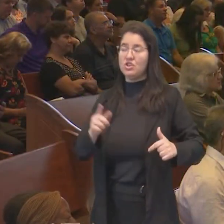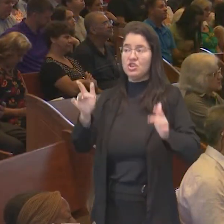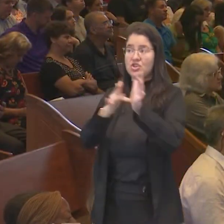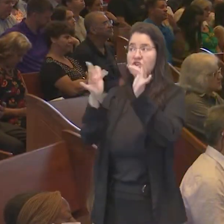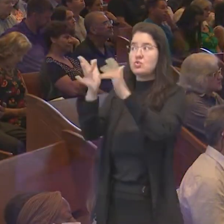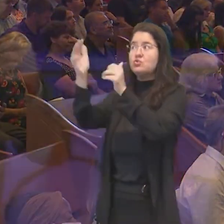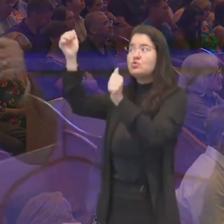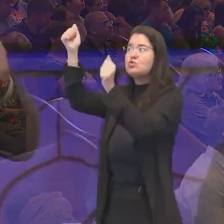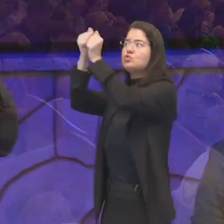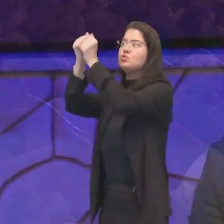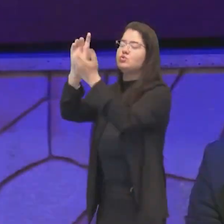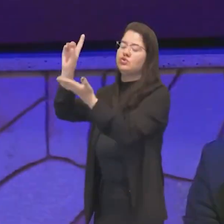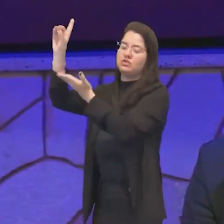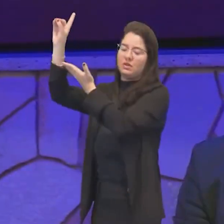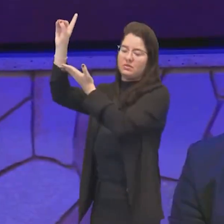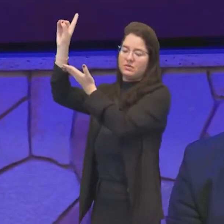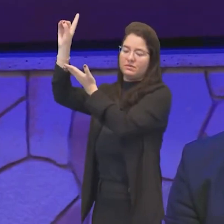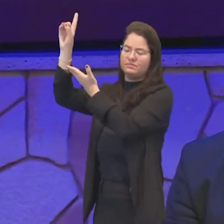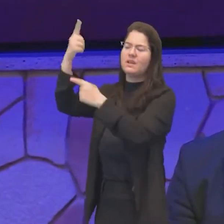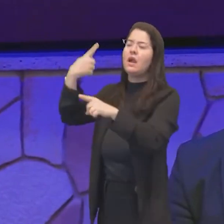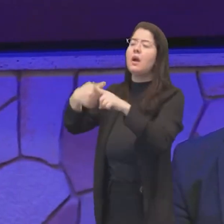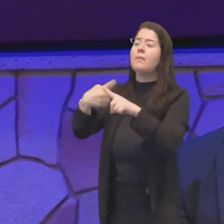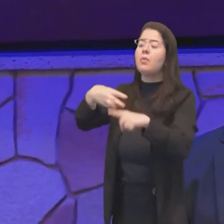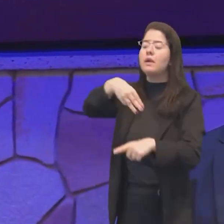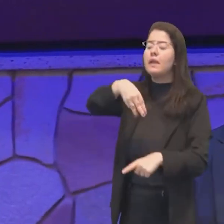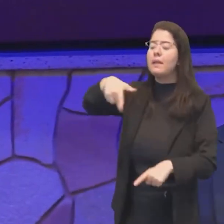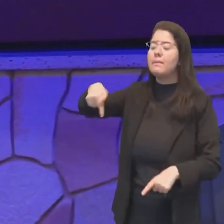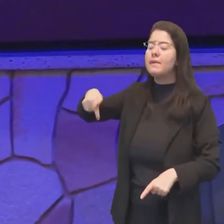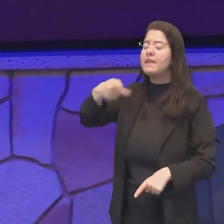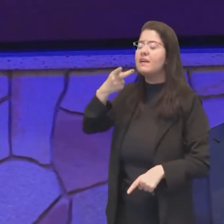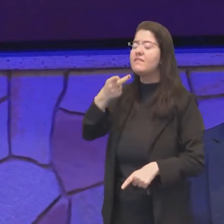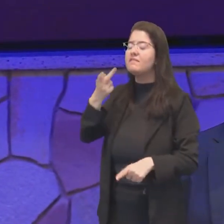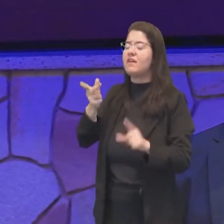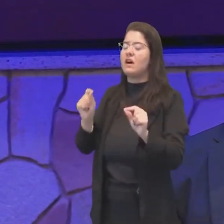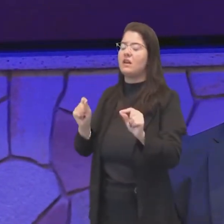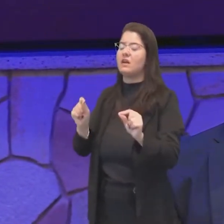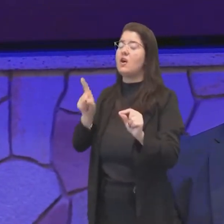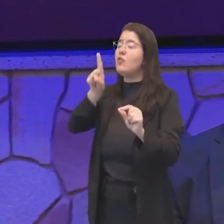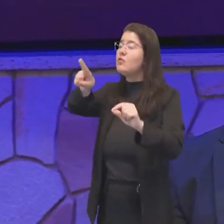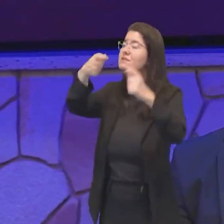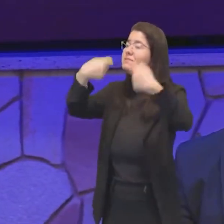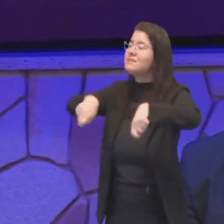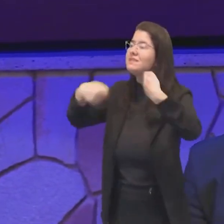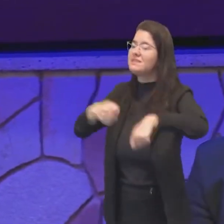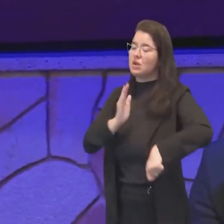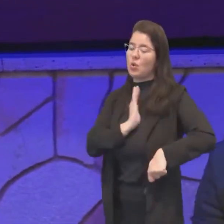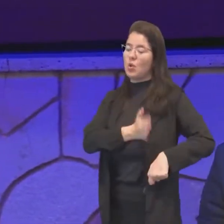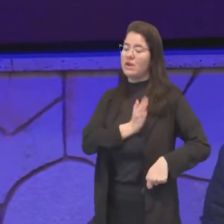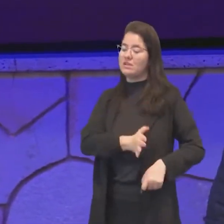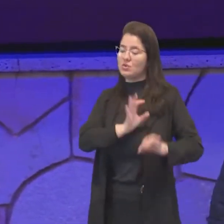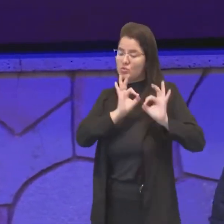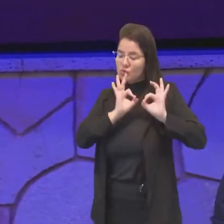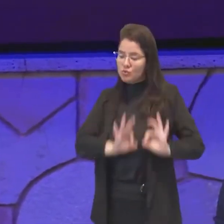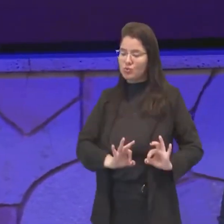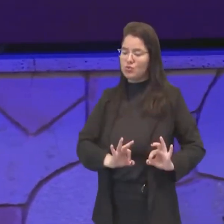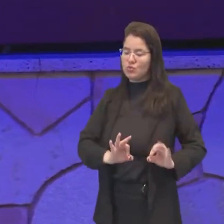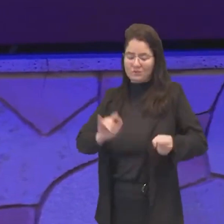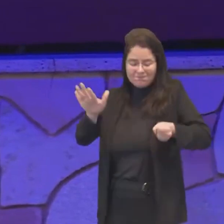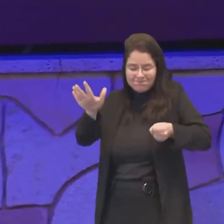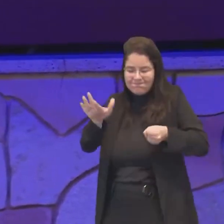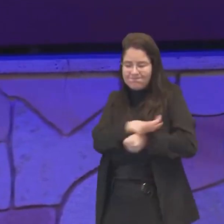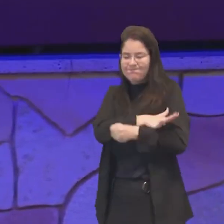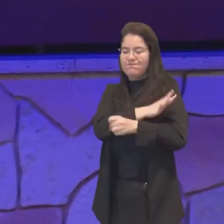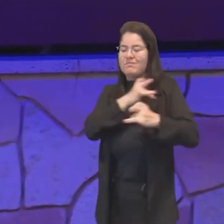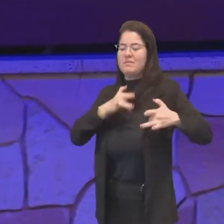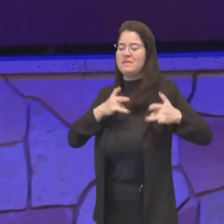Miqueias fala com eles: olha, o que Deus pede de você é que você tenha um coração justo, um coração cheio de misericórdia e